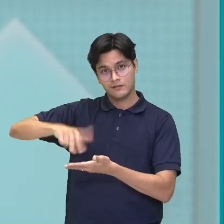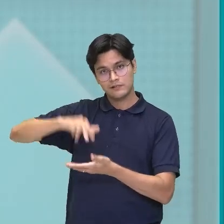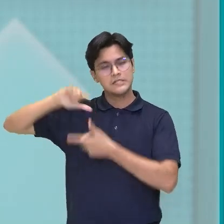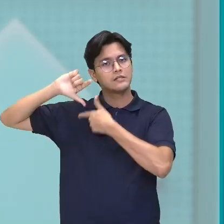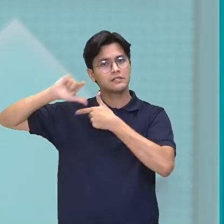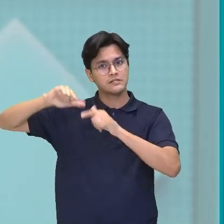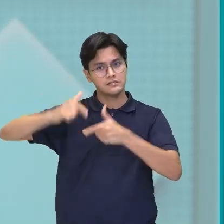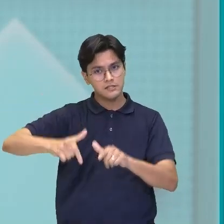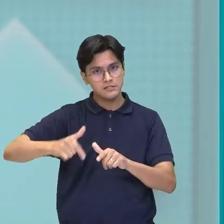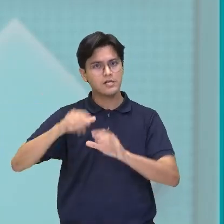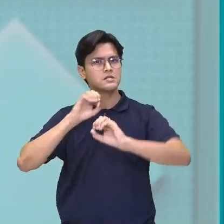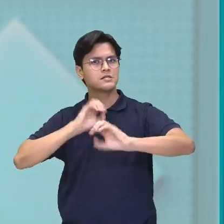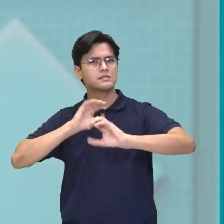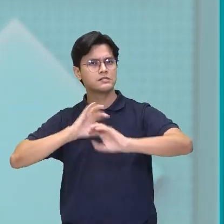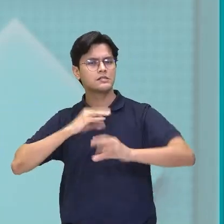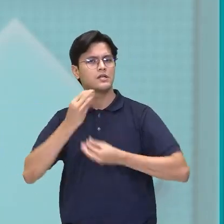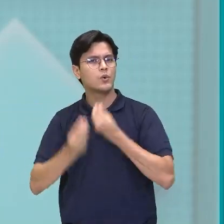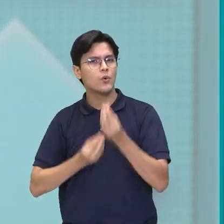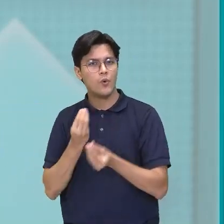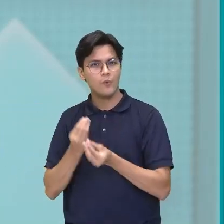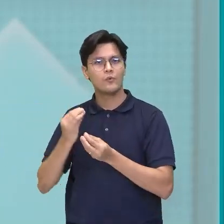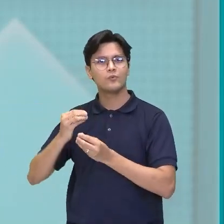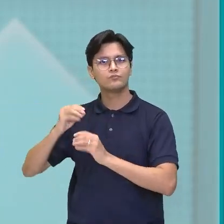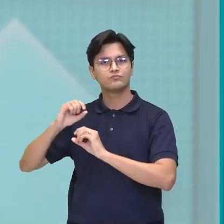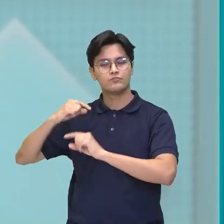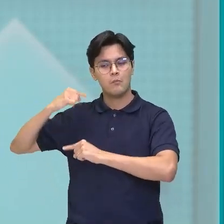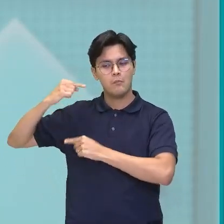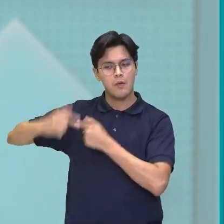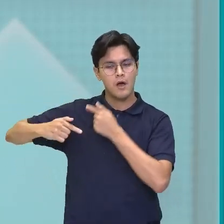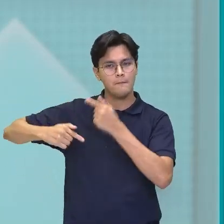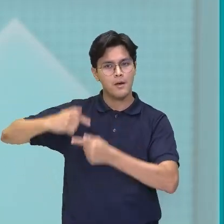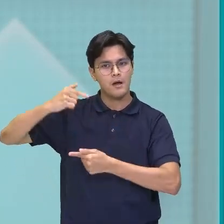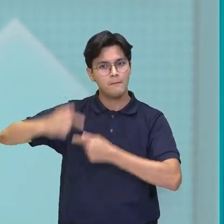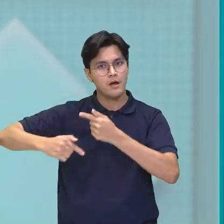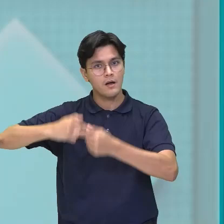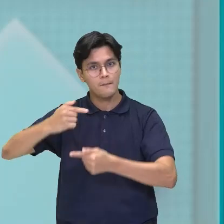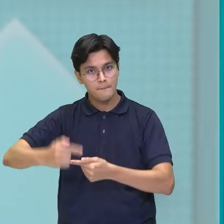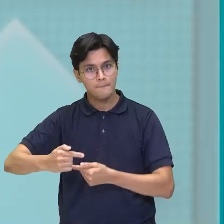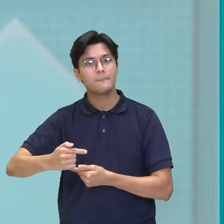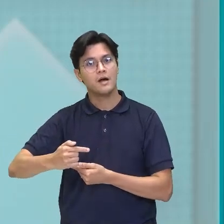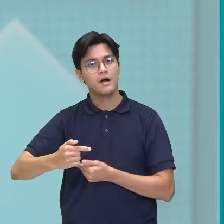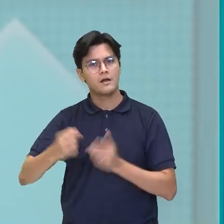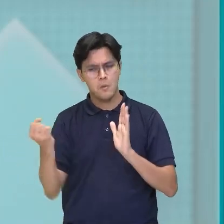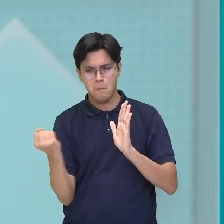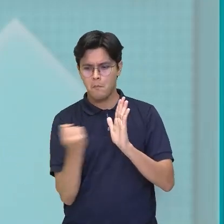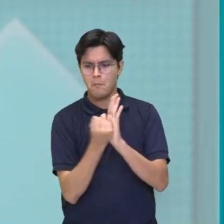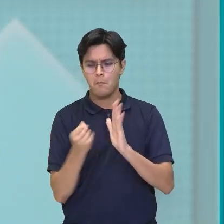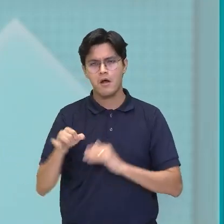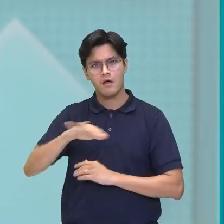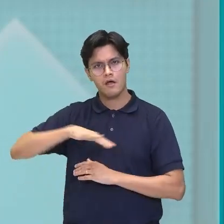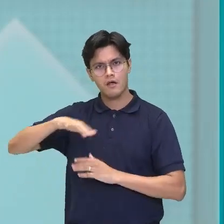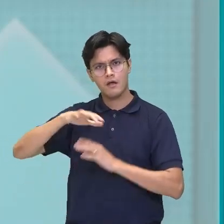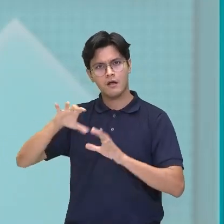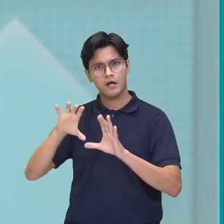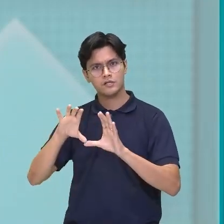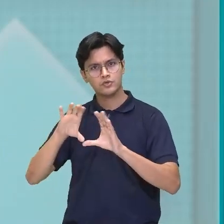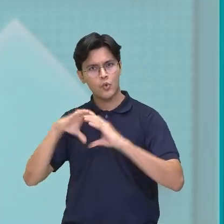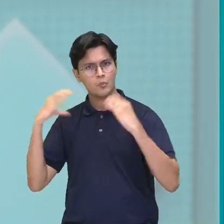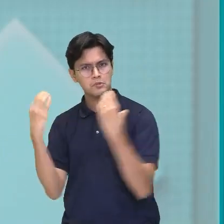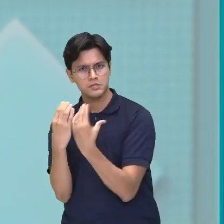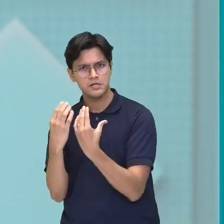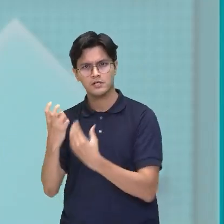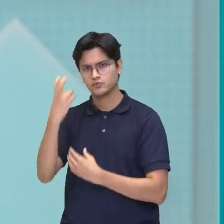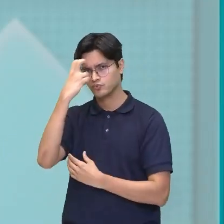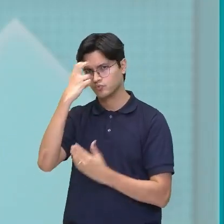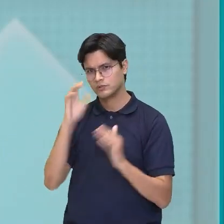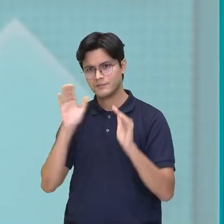são passadas de geração a geração e que marcam uma comunidade, uma cultura. Eu sempre